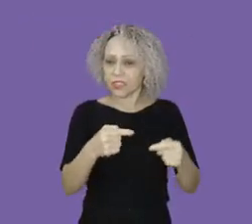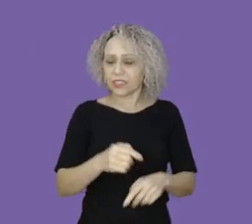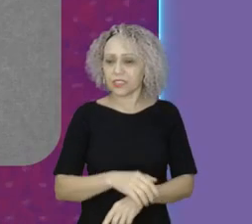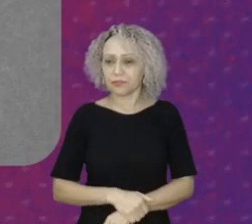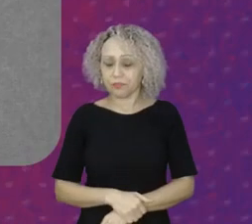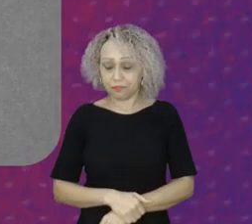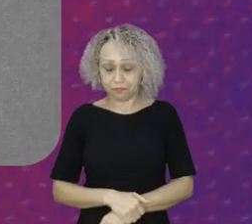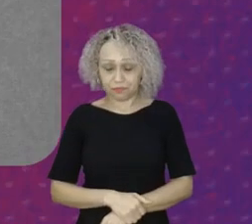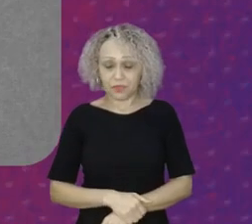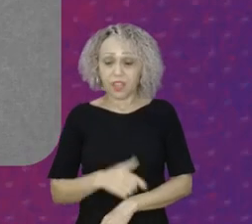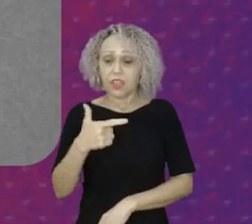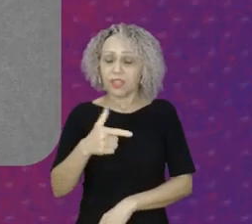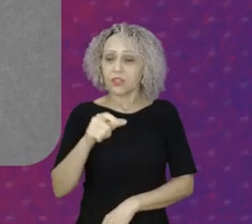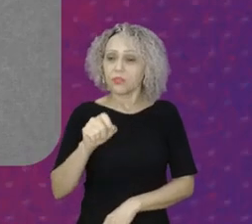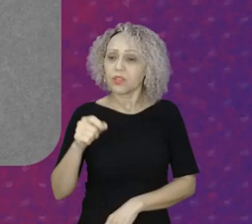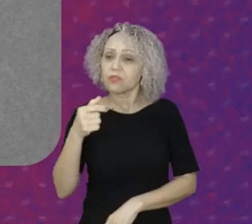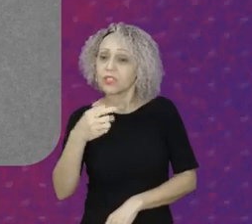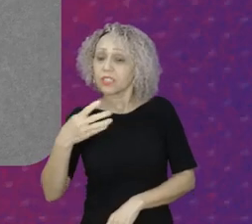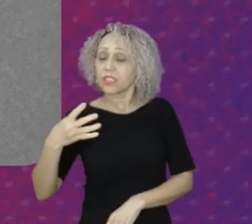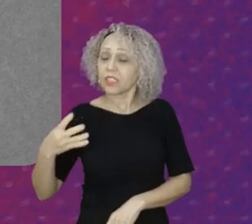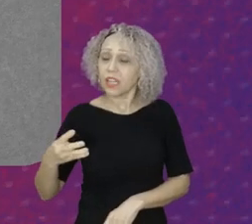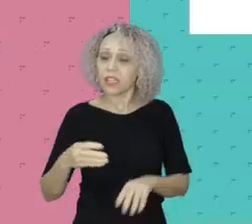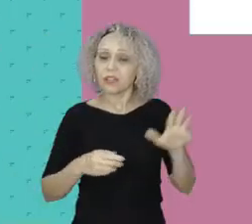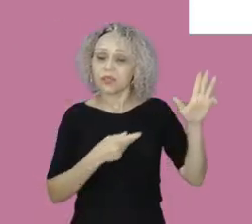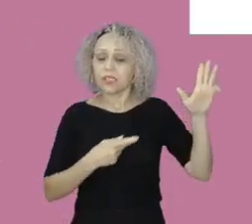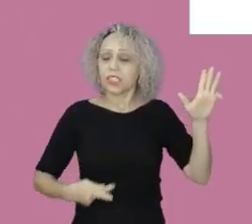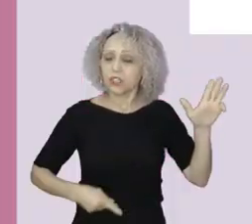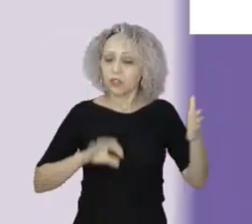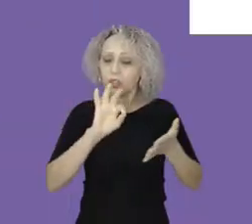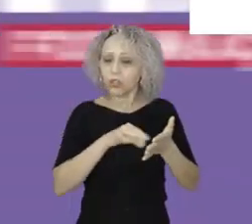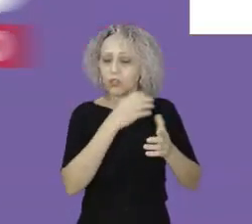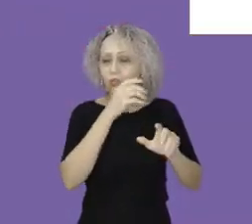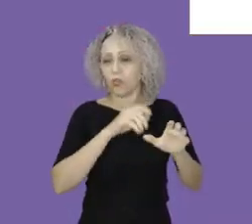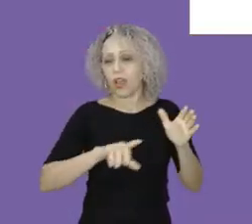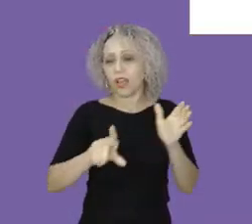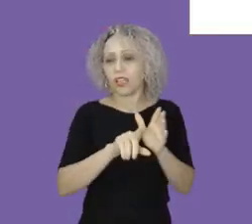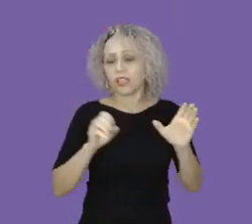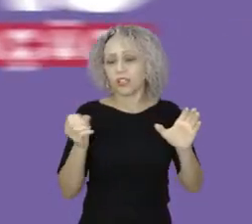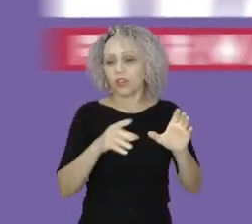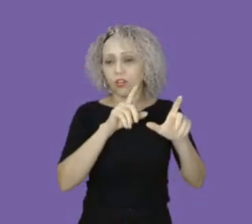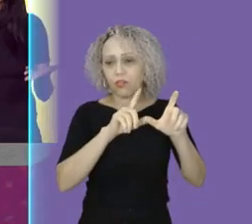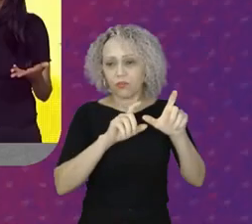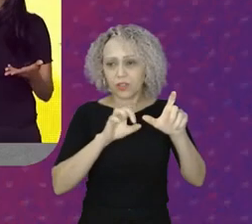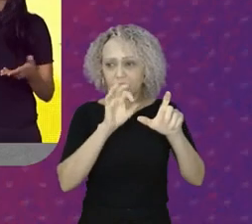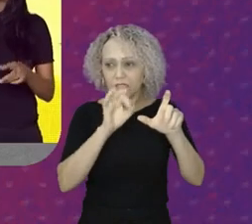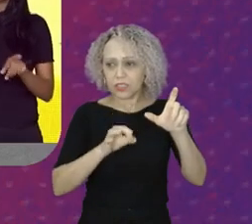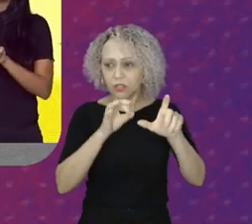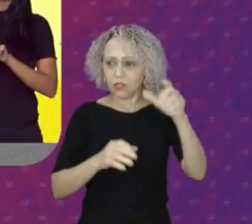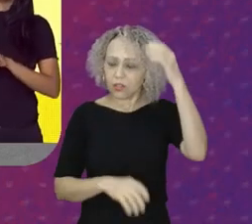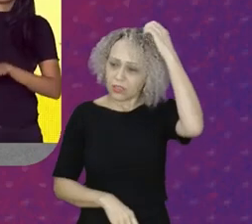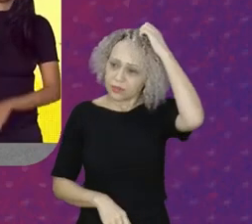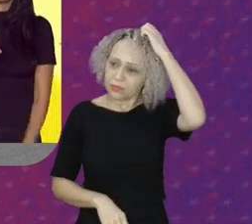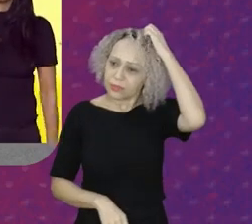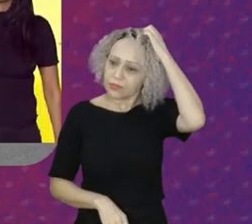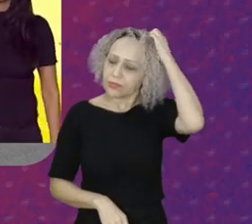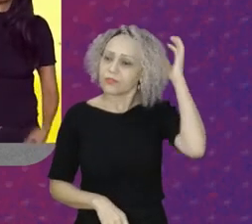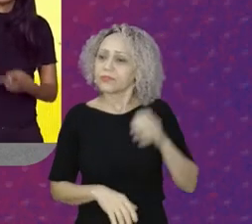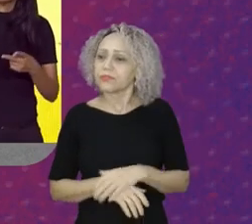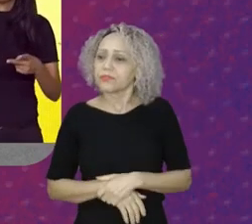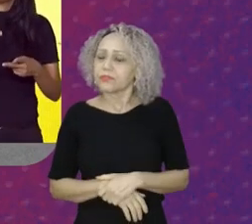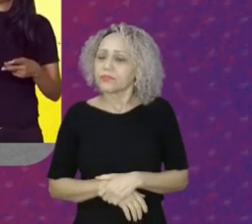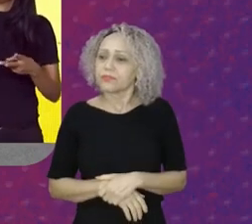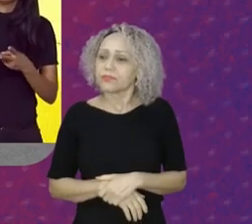E em 2023, o presidente Lula sancionou a nova lei de cotas. Juntamente com o REUNE, o ProUni,